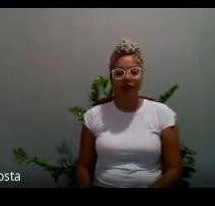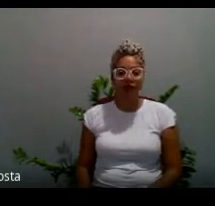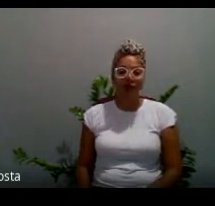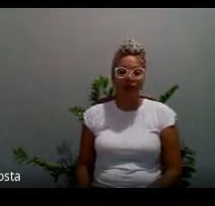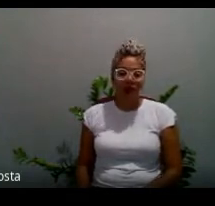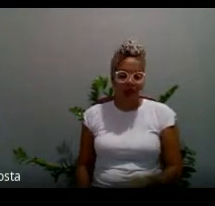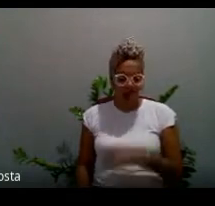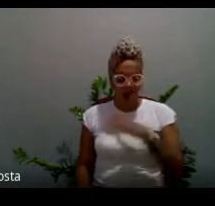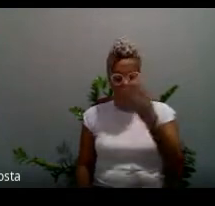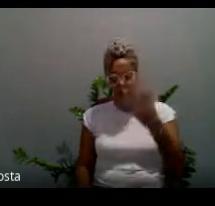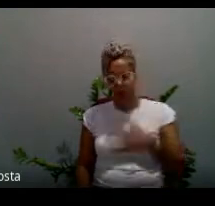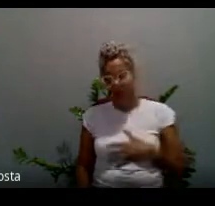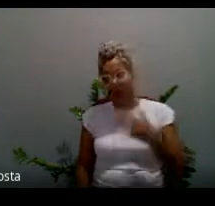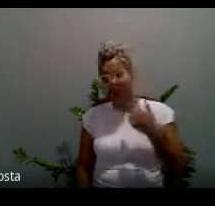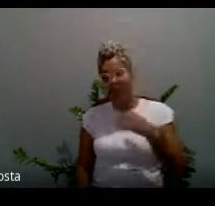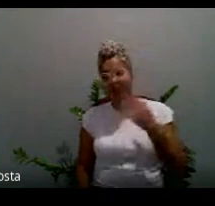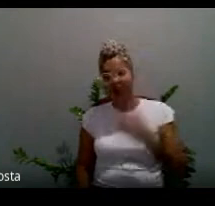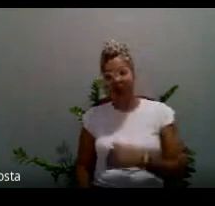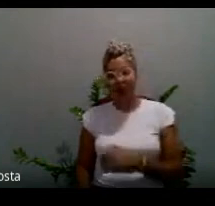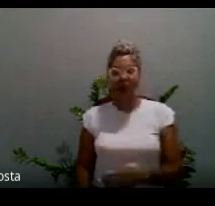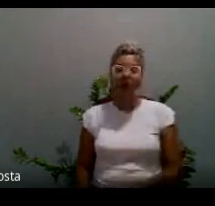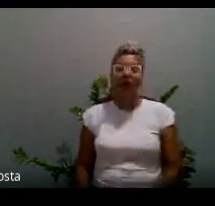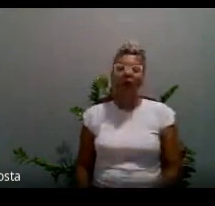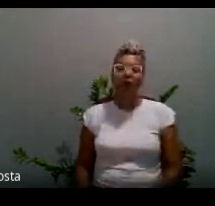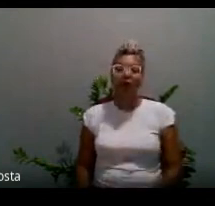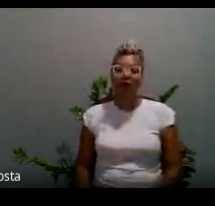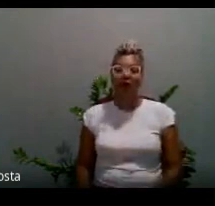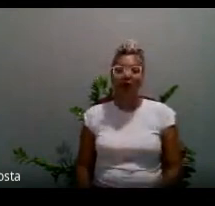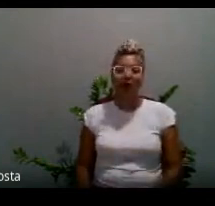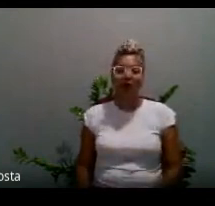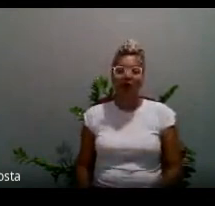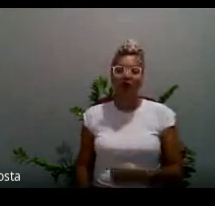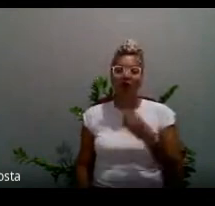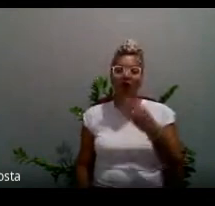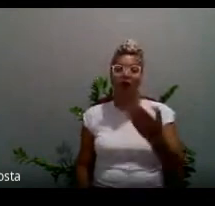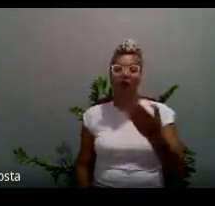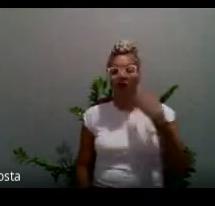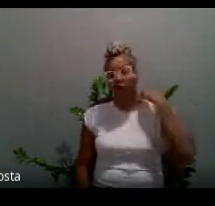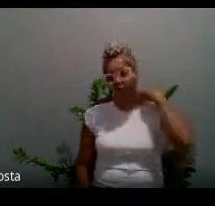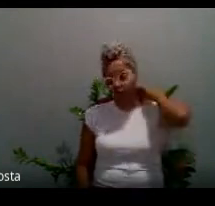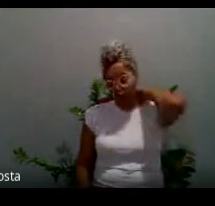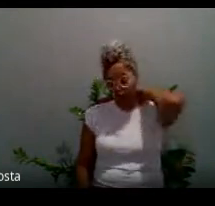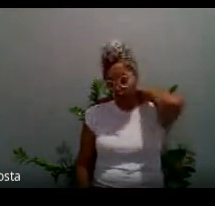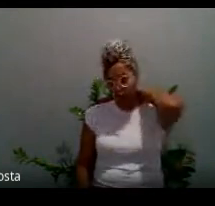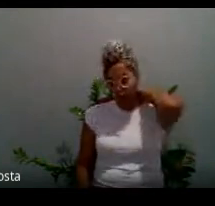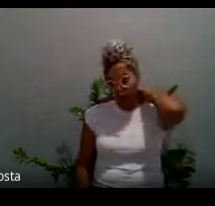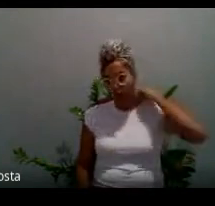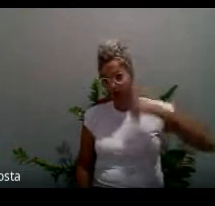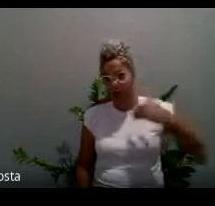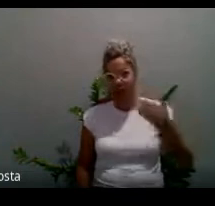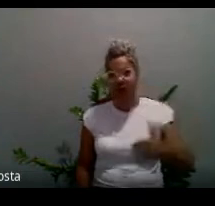a forma de passar a imagem mais limpa possível, porque assim não entra em conflito com a informação. Então, os fundos são